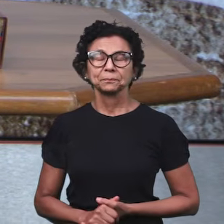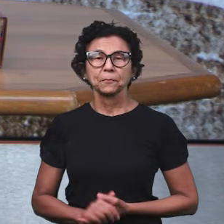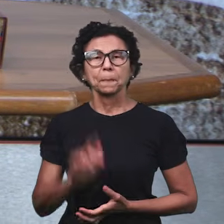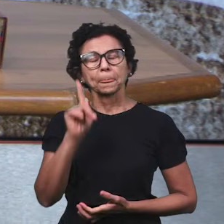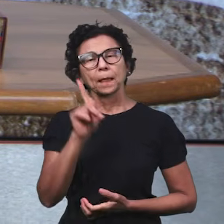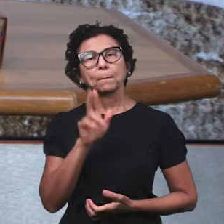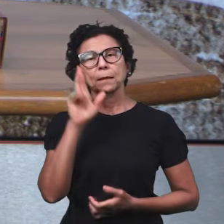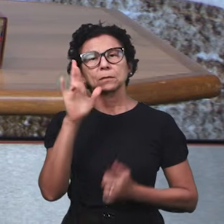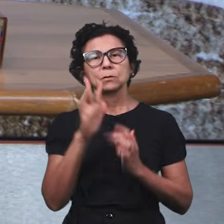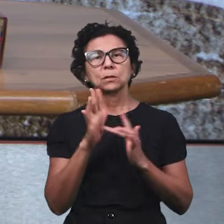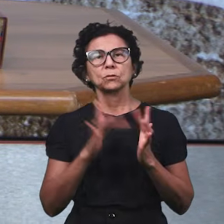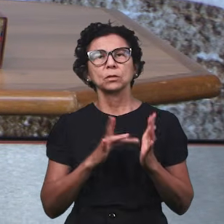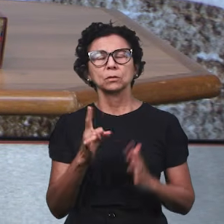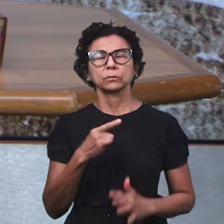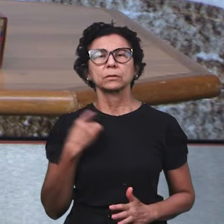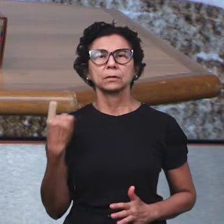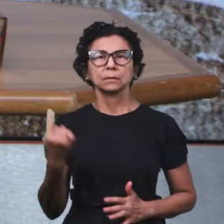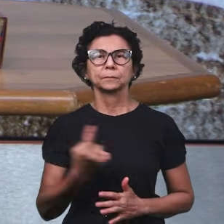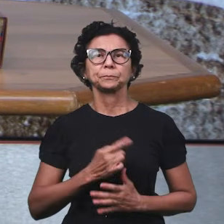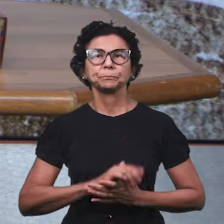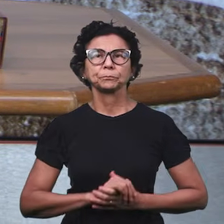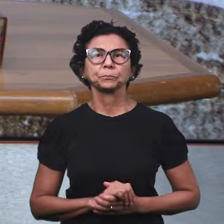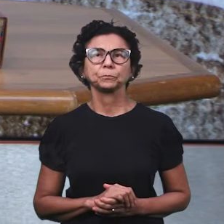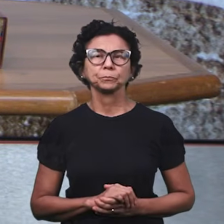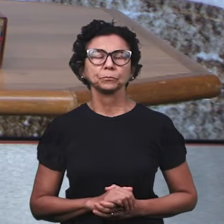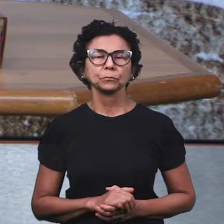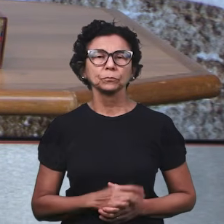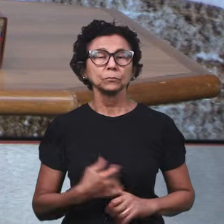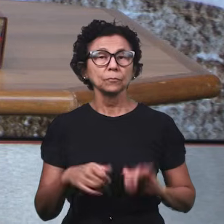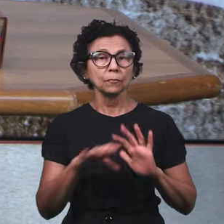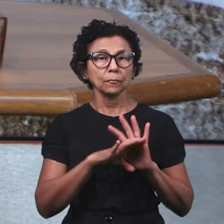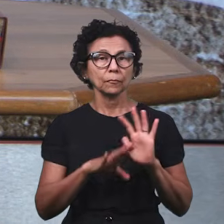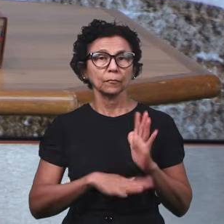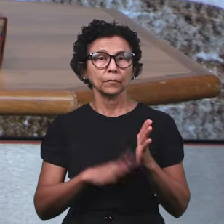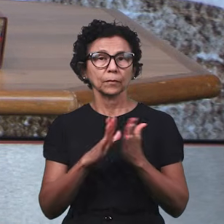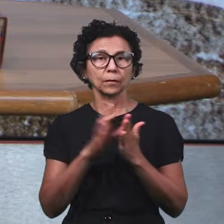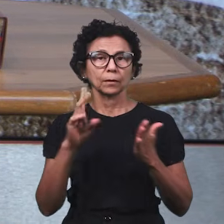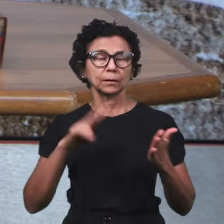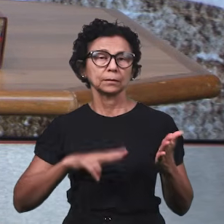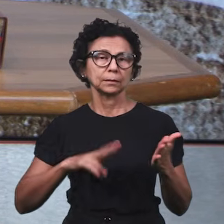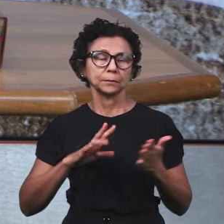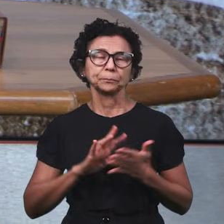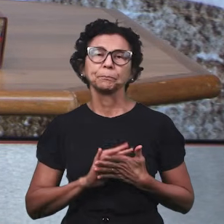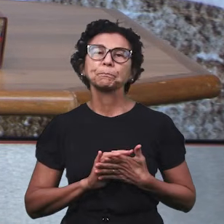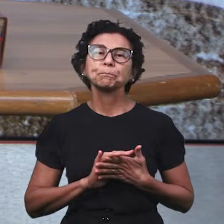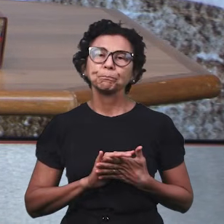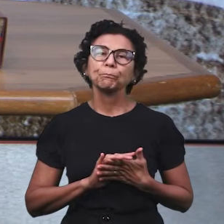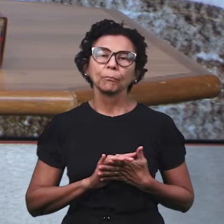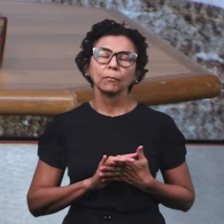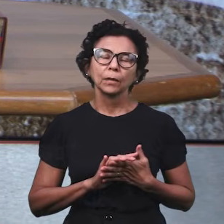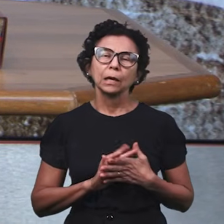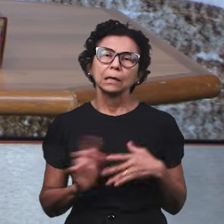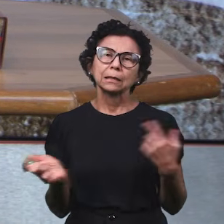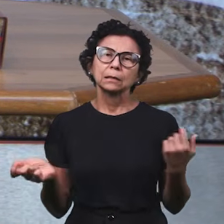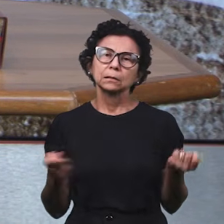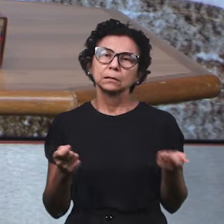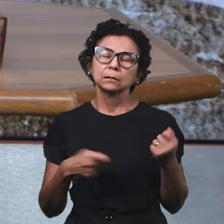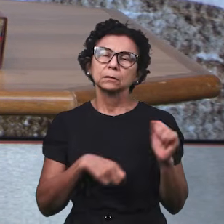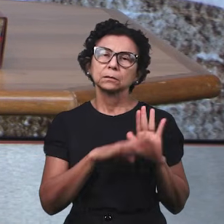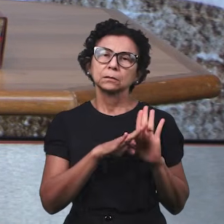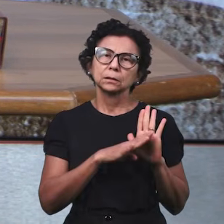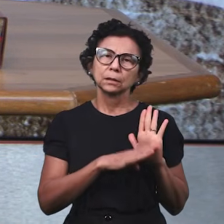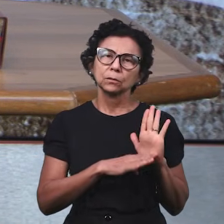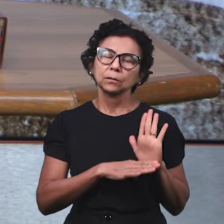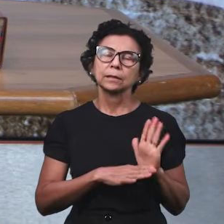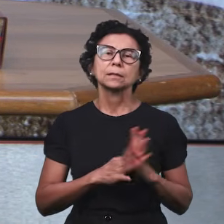paz do Senhor Jesus a todos. Nós estamos no programa Leitura da Bíblia. Estamos fazendo a leitura sequencial dos